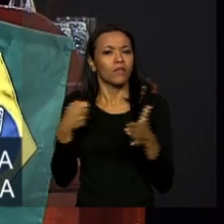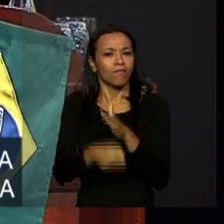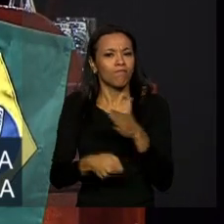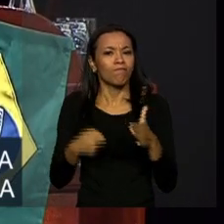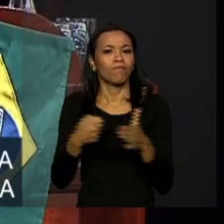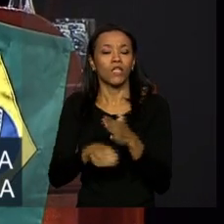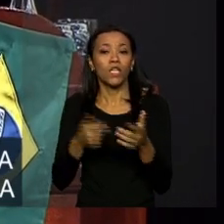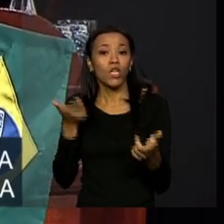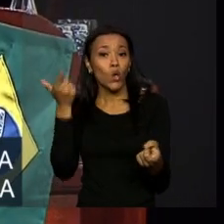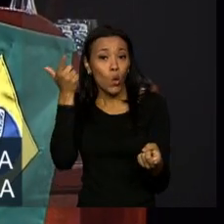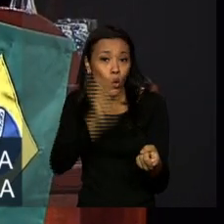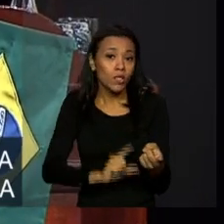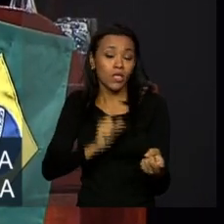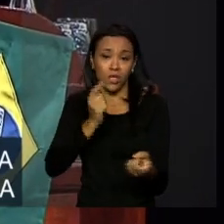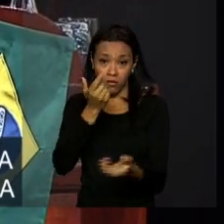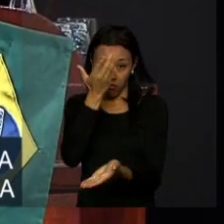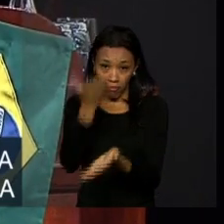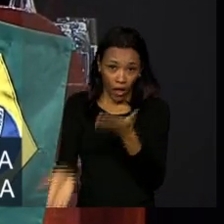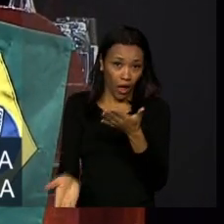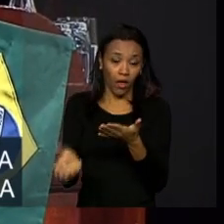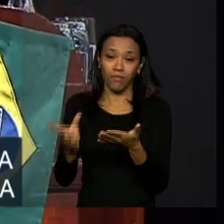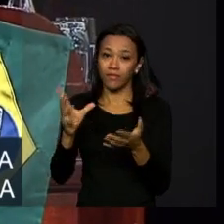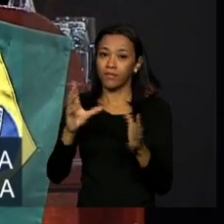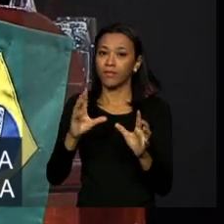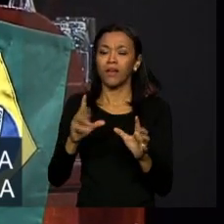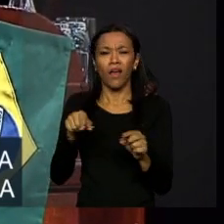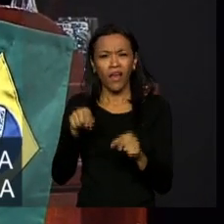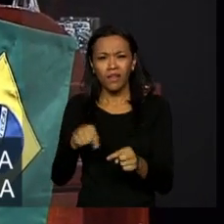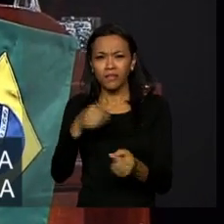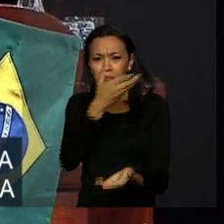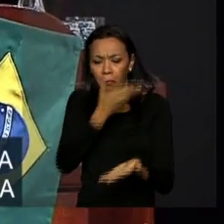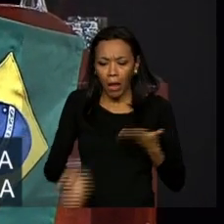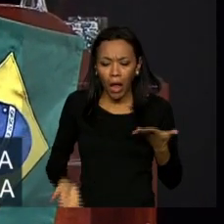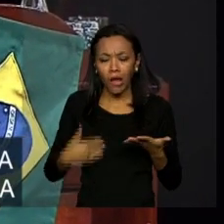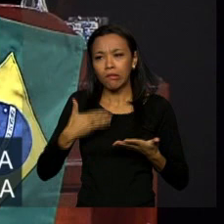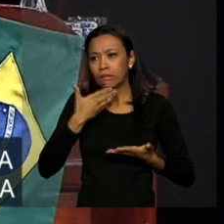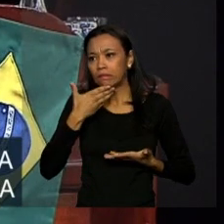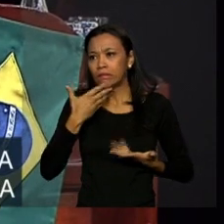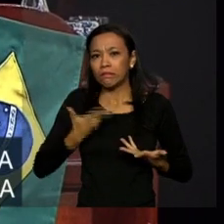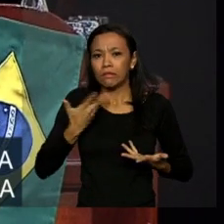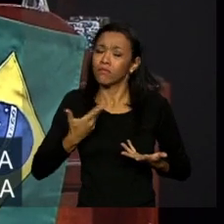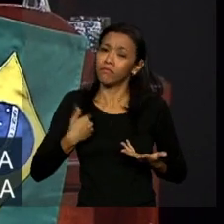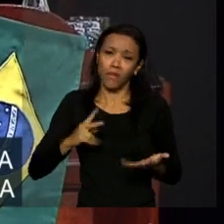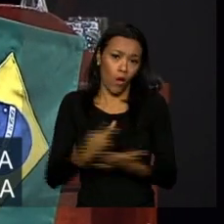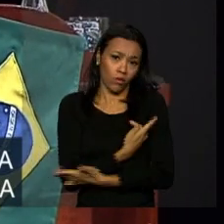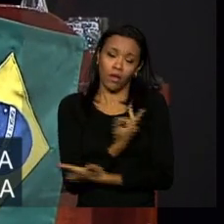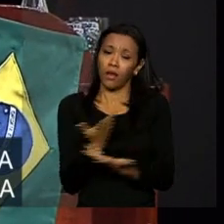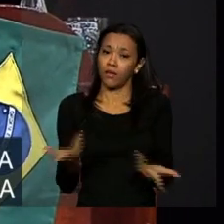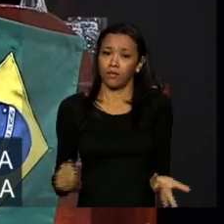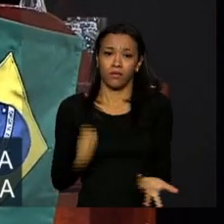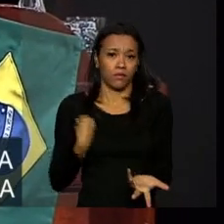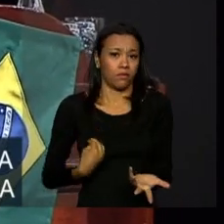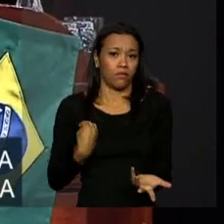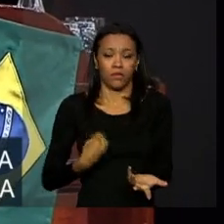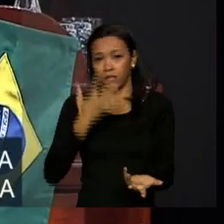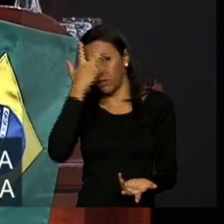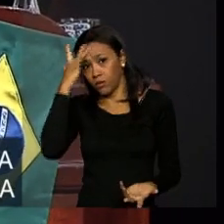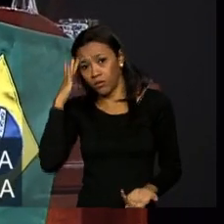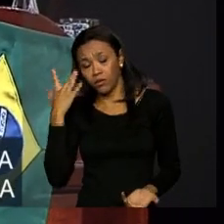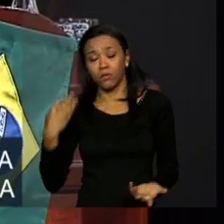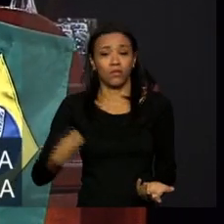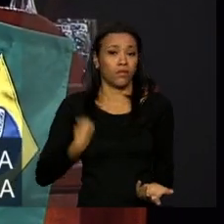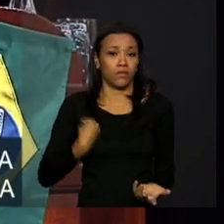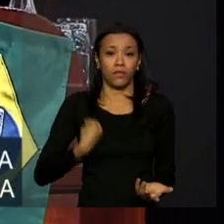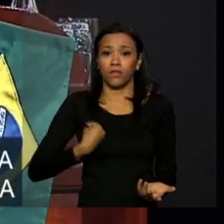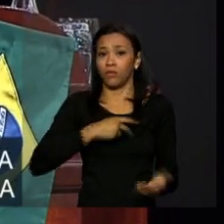superar algumas derrotas essas derrotas são inexoráveis na vida das pessoas dos países e dos